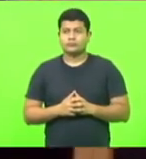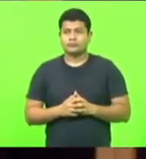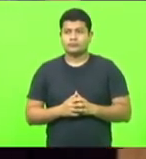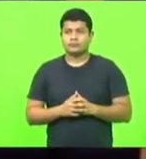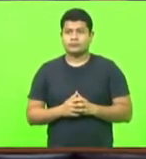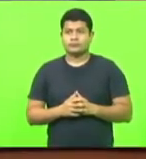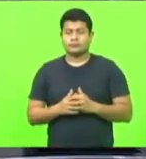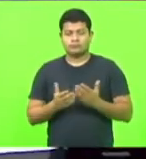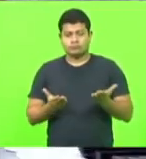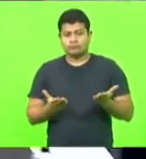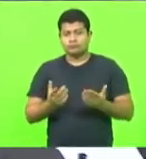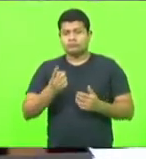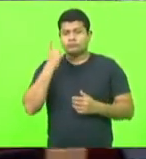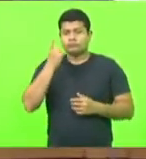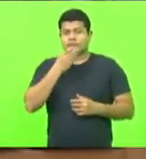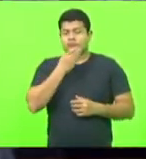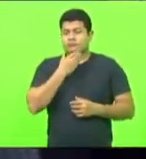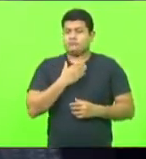Deputado, eu